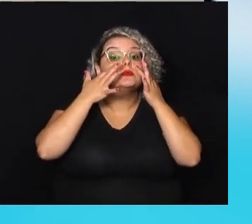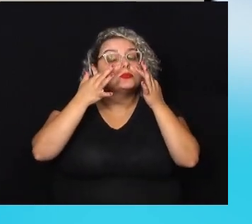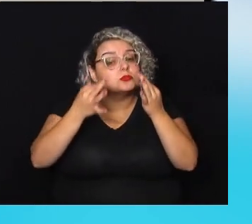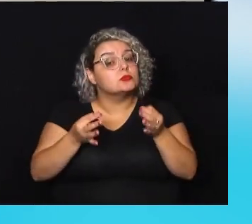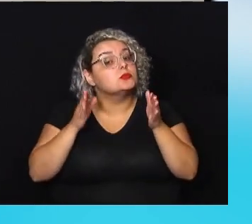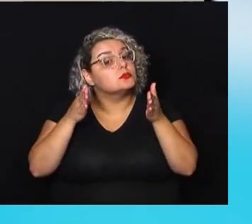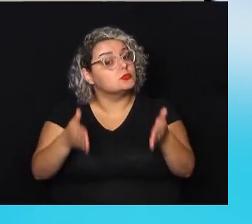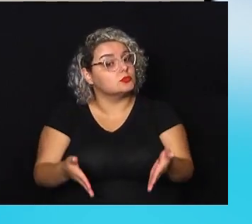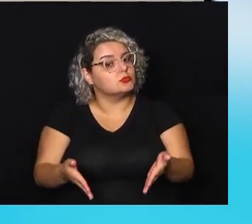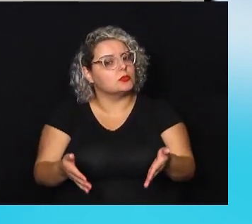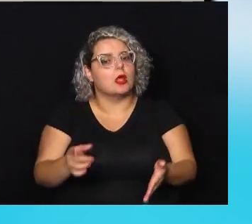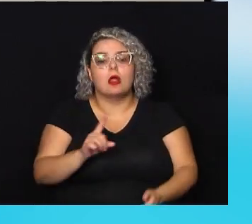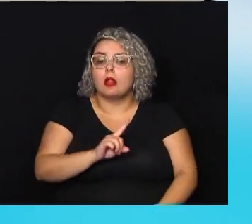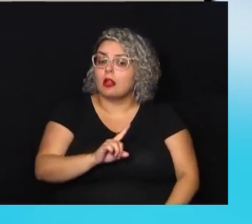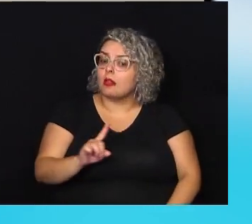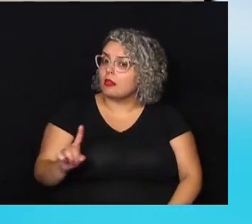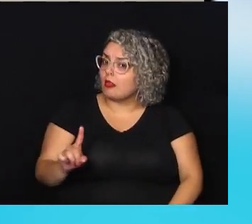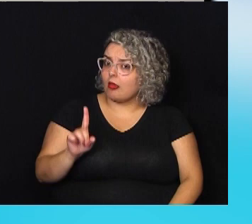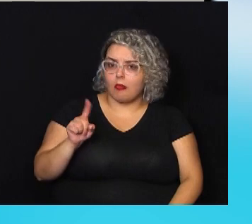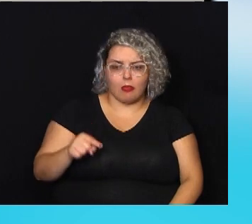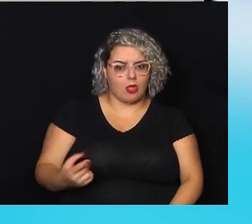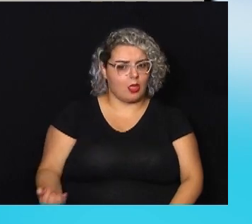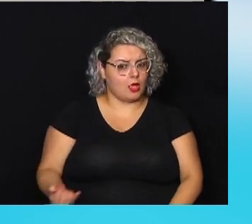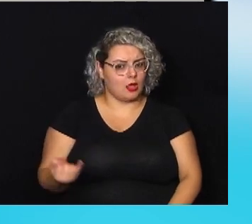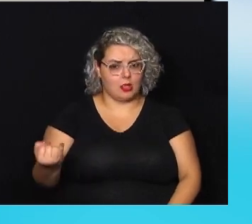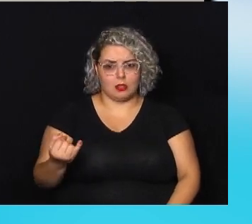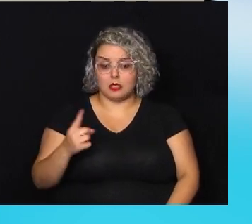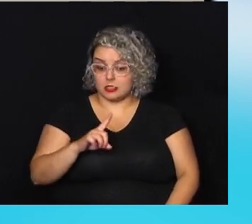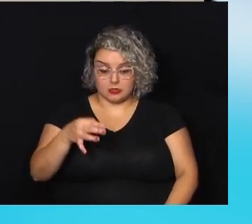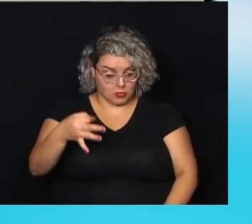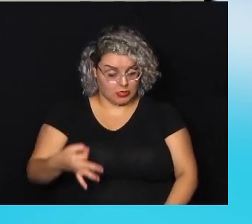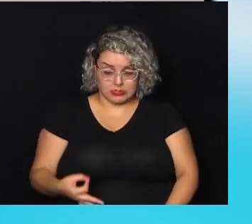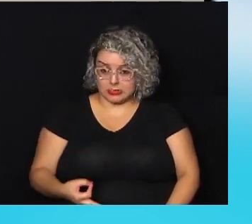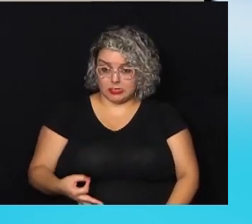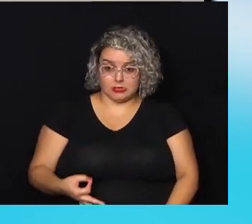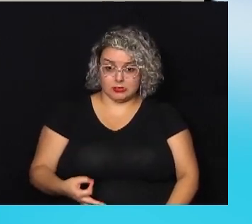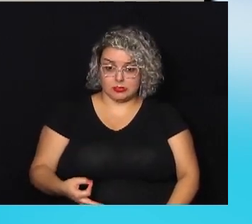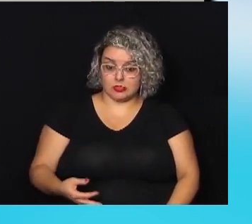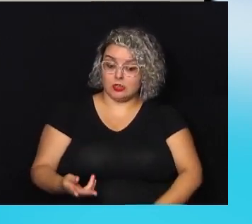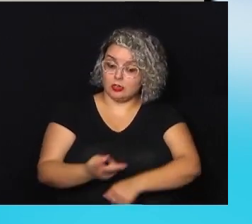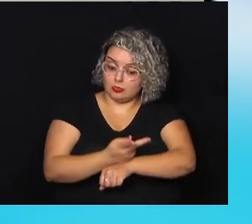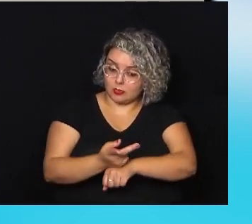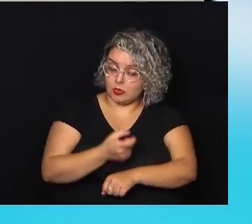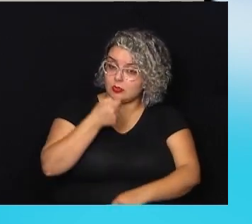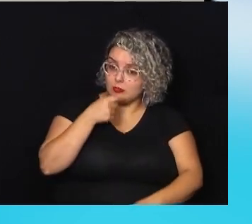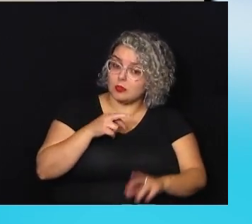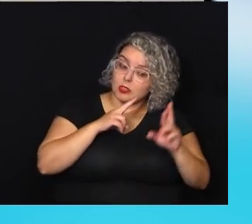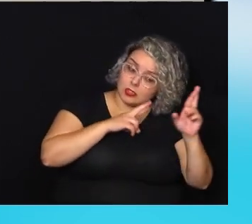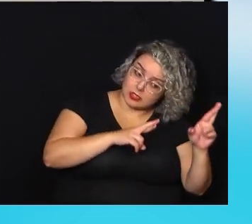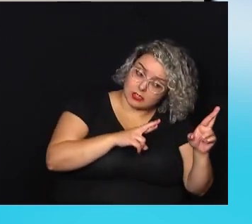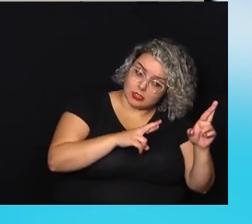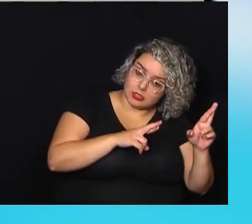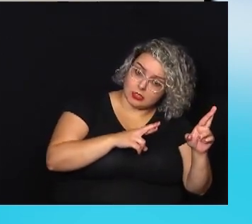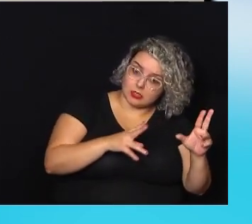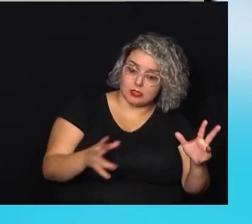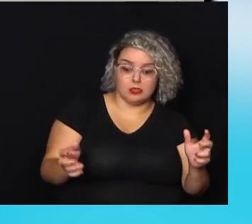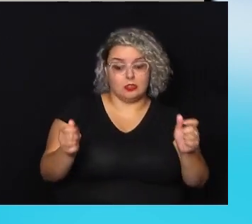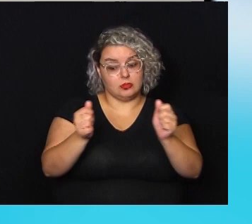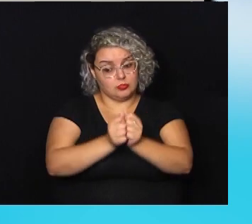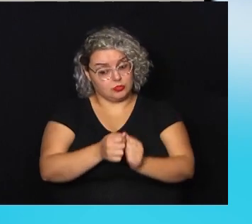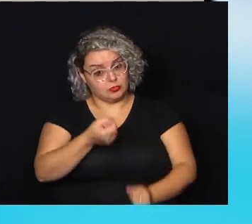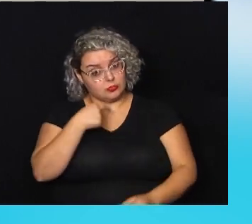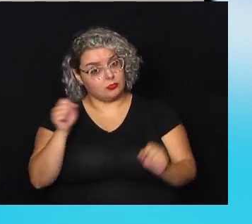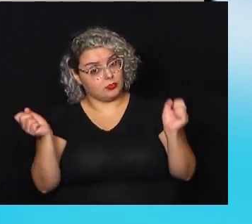gente precisa, de novo, chamar atenção para isso. Não é importante nem adequado que a gente